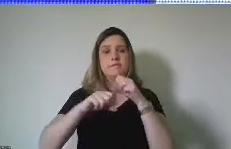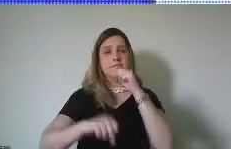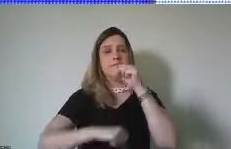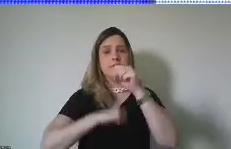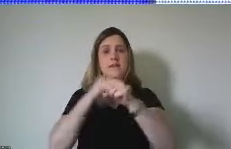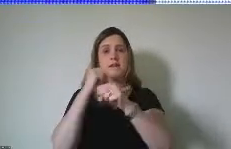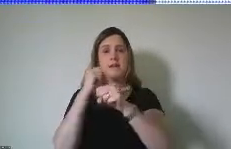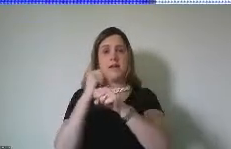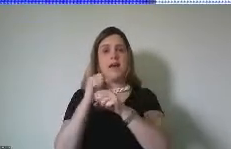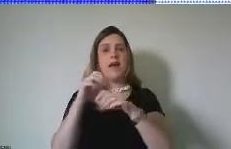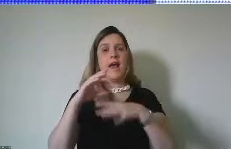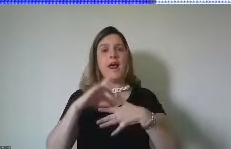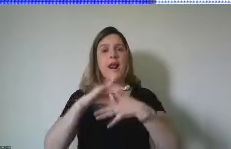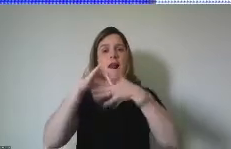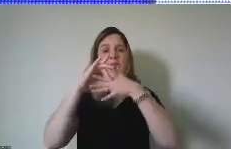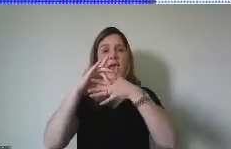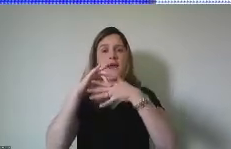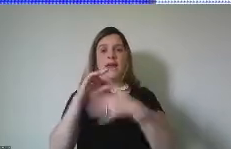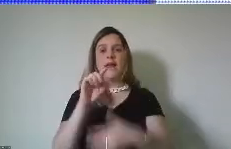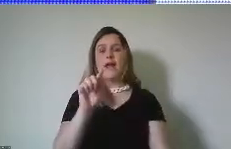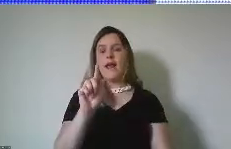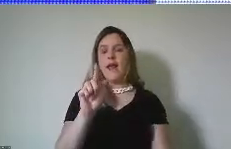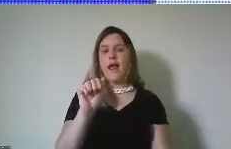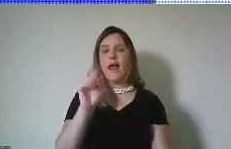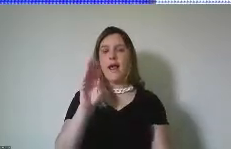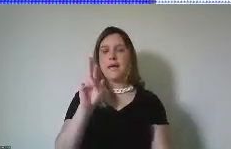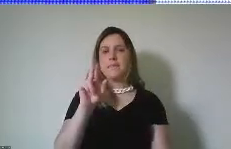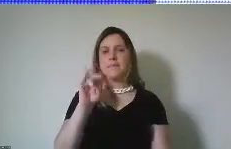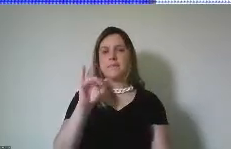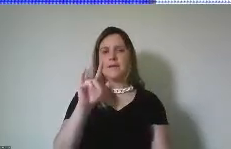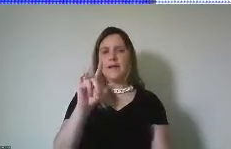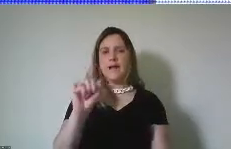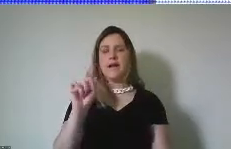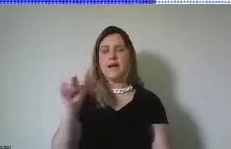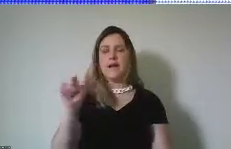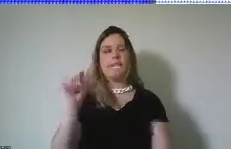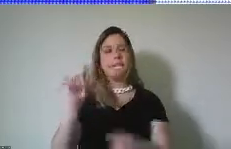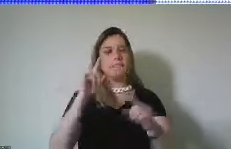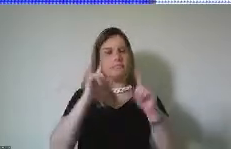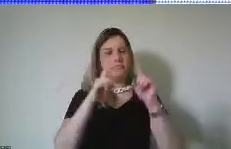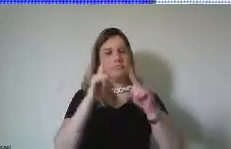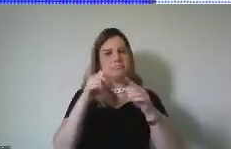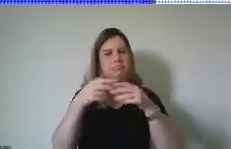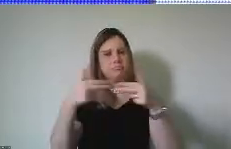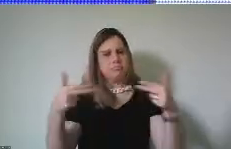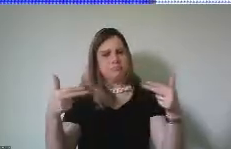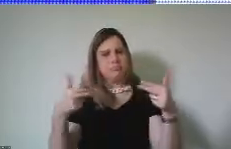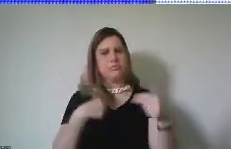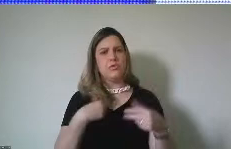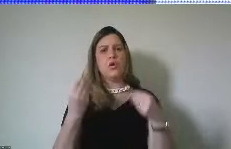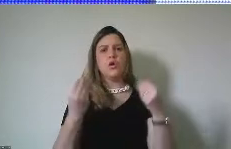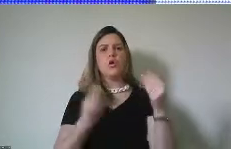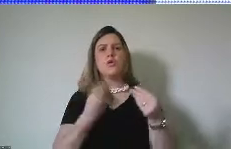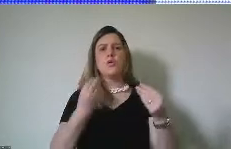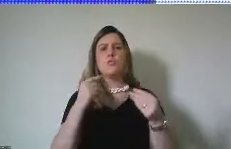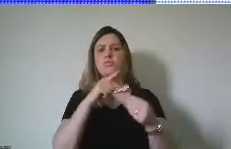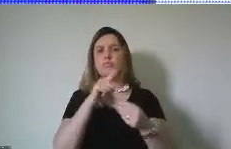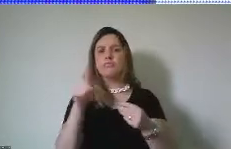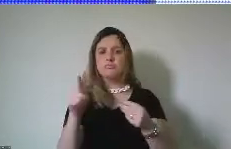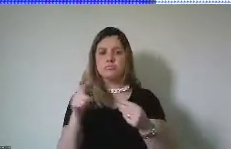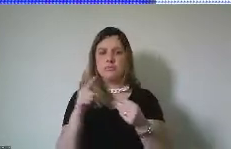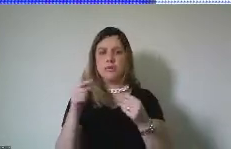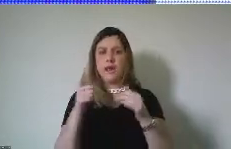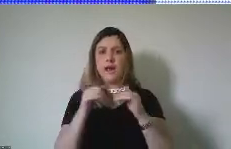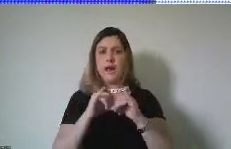liderado pela Gabriela Desirée Nossa diretora de operações agora gostaria de dividir com vocês a campanha interna